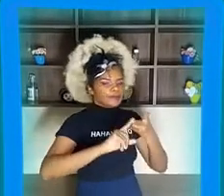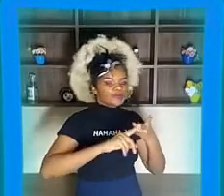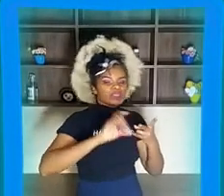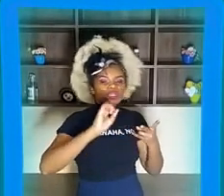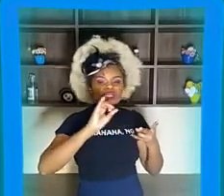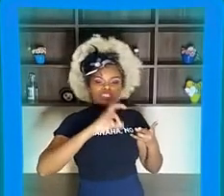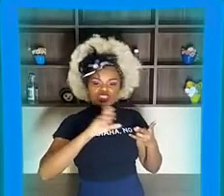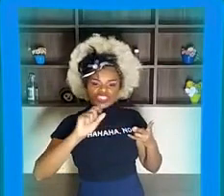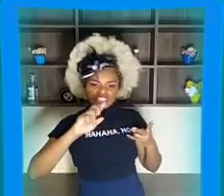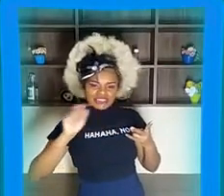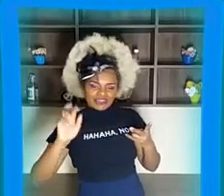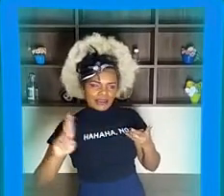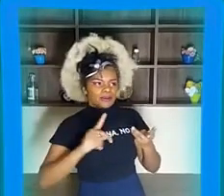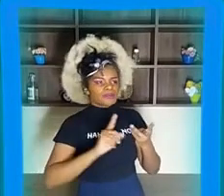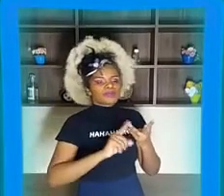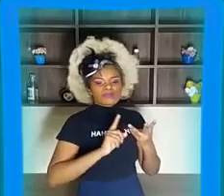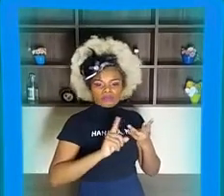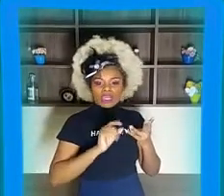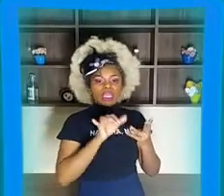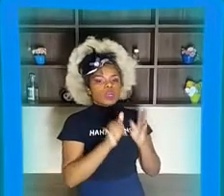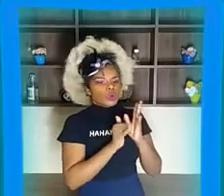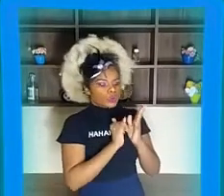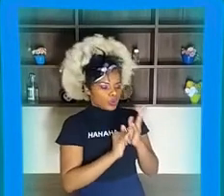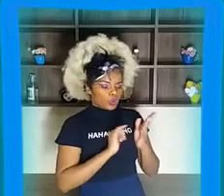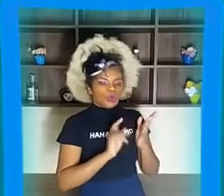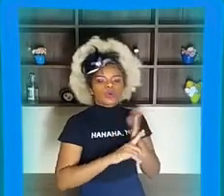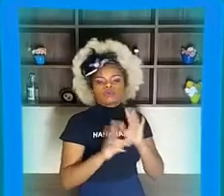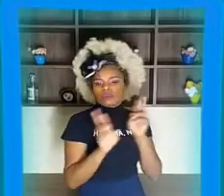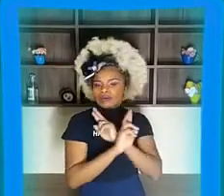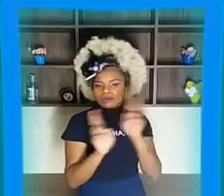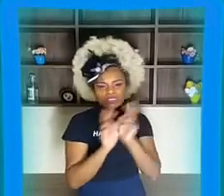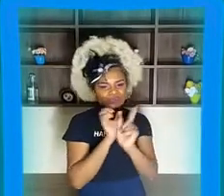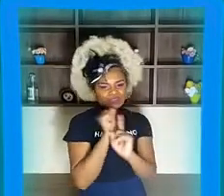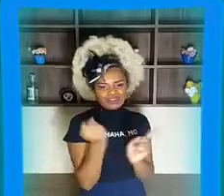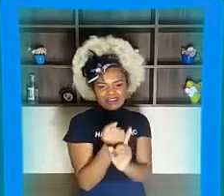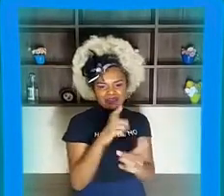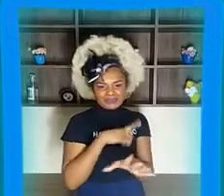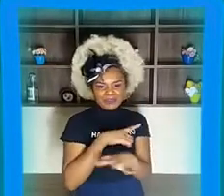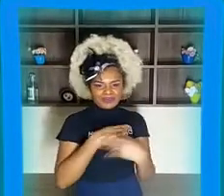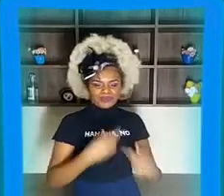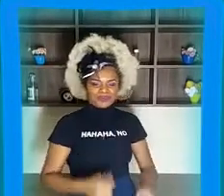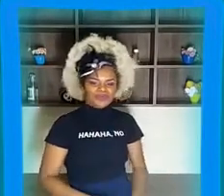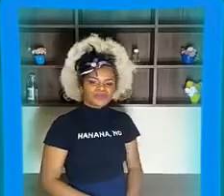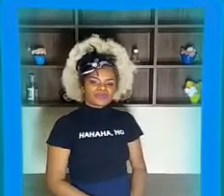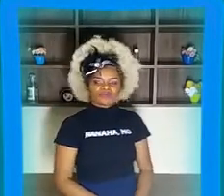Deezer, nós temos o nosso canal do YouTube, né, e as redes sociais.